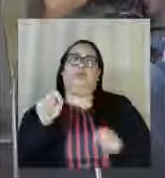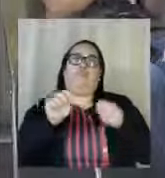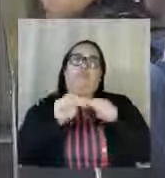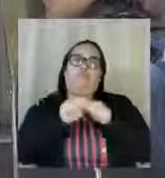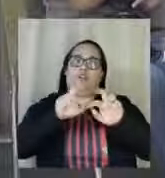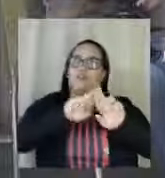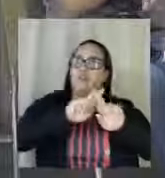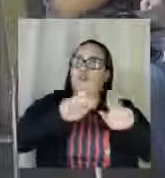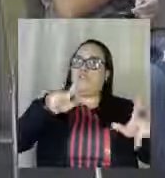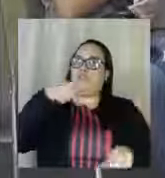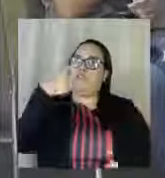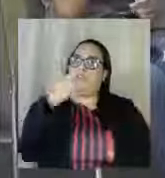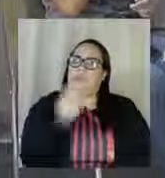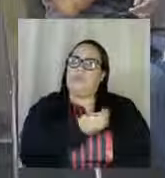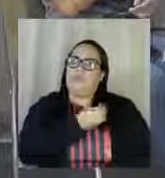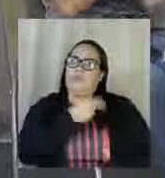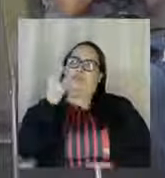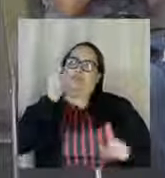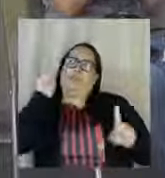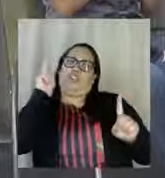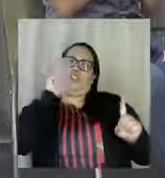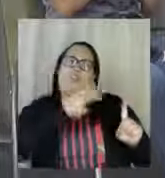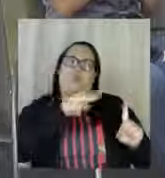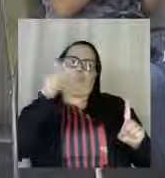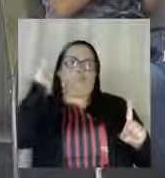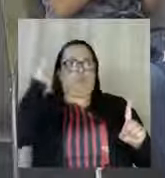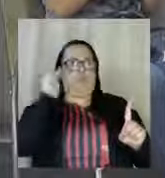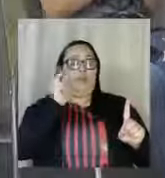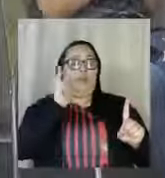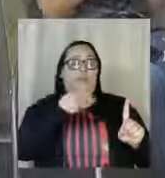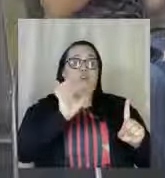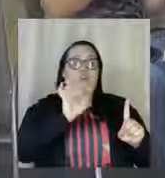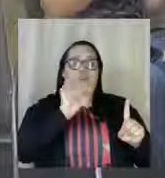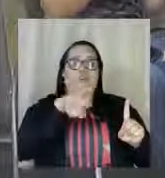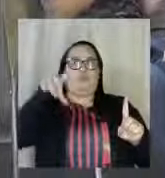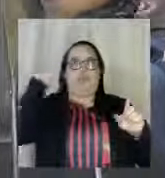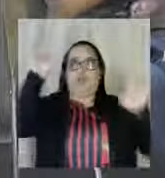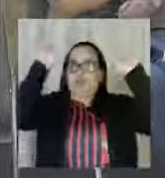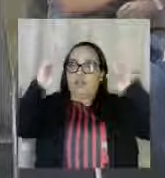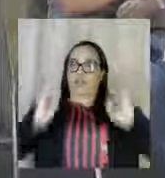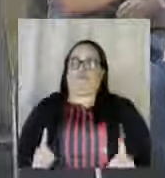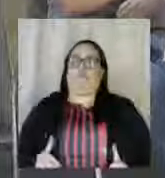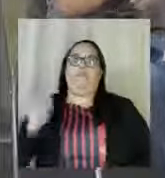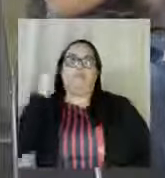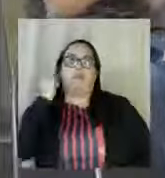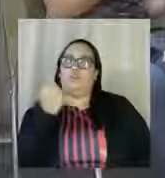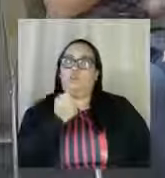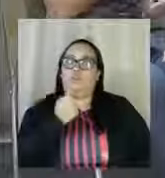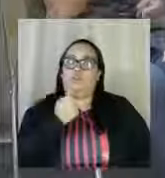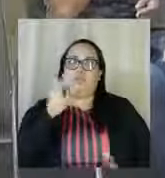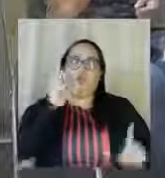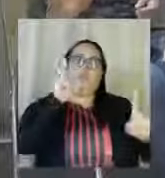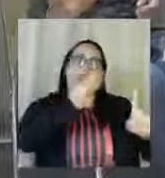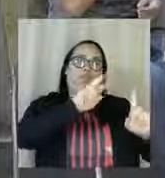vida? Que olhou para você e não viu apenas a surdez, viu a potencialidade.